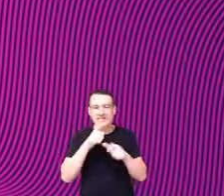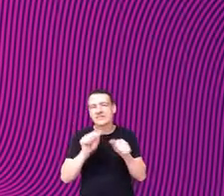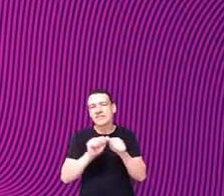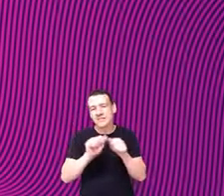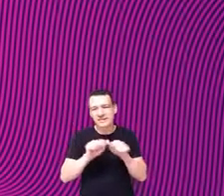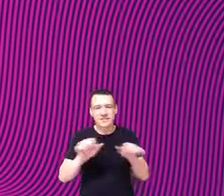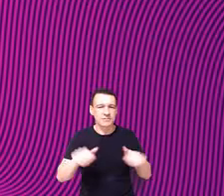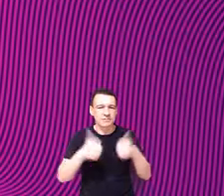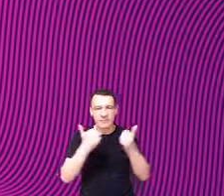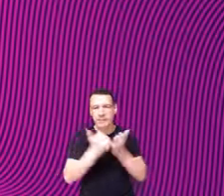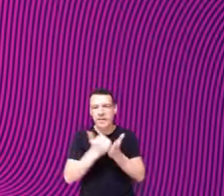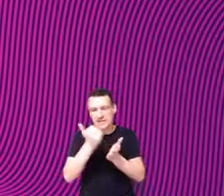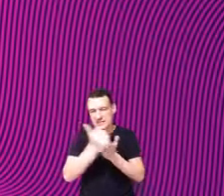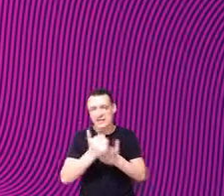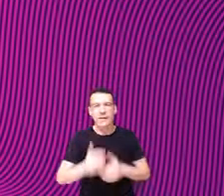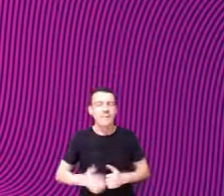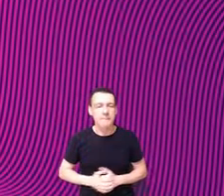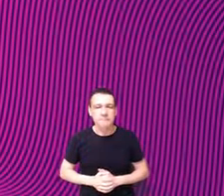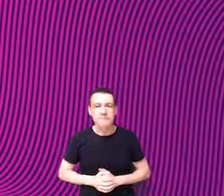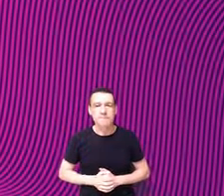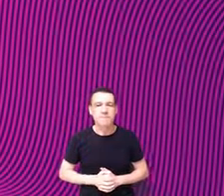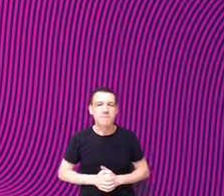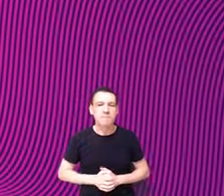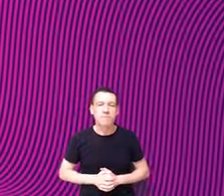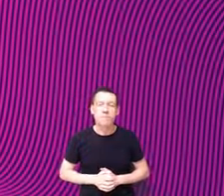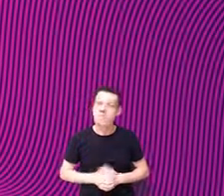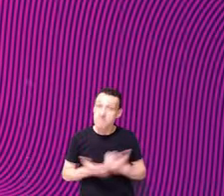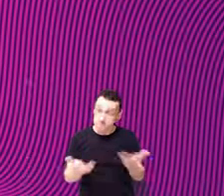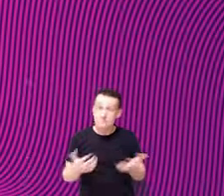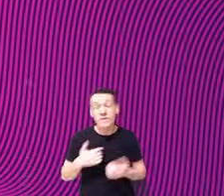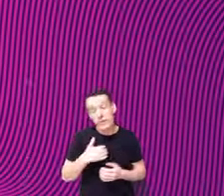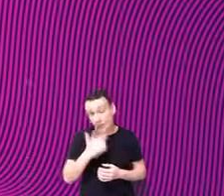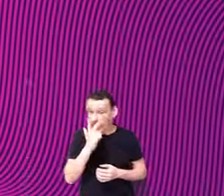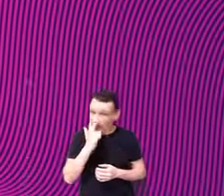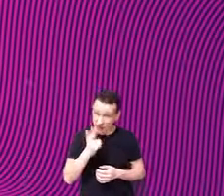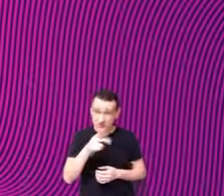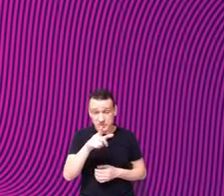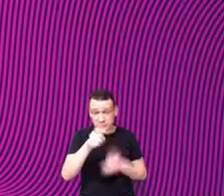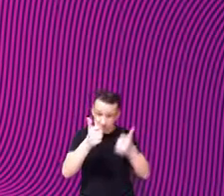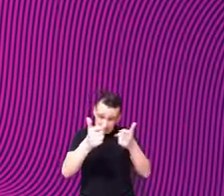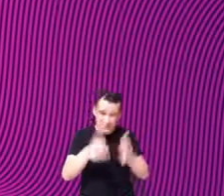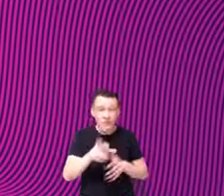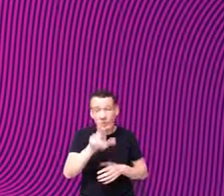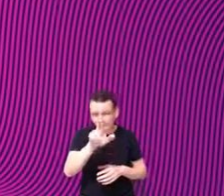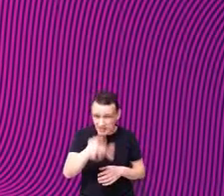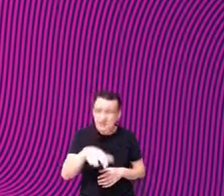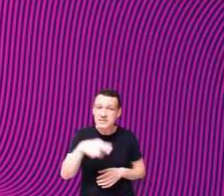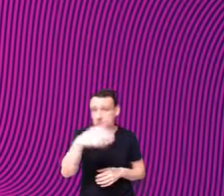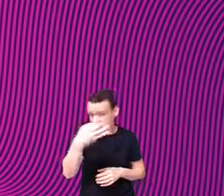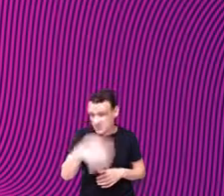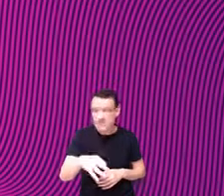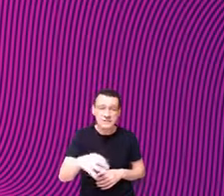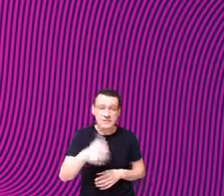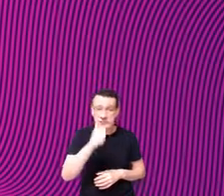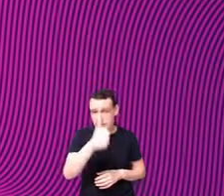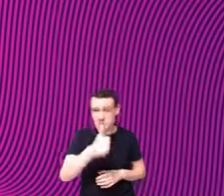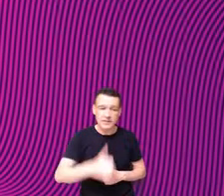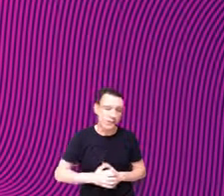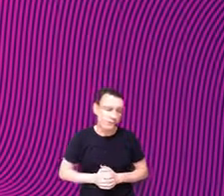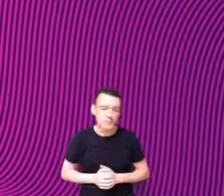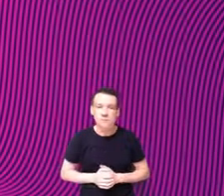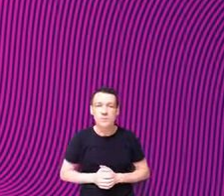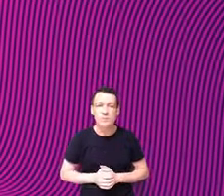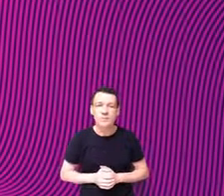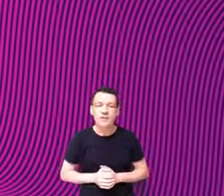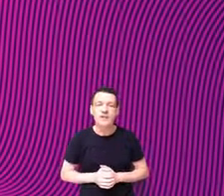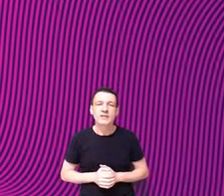Muito bom. Acho que é isso mesmo, né? Eu acho que quando a gente conseguir trazer